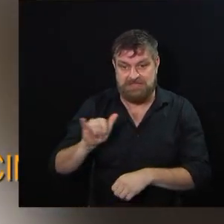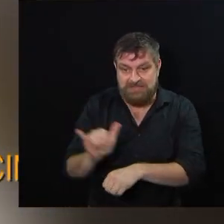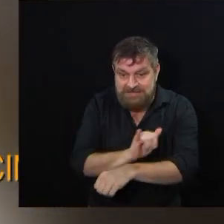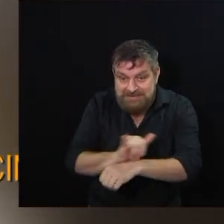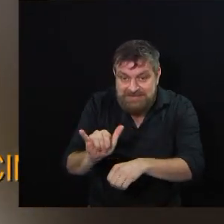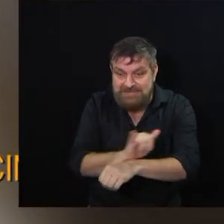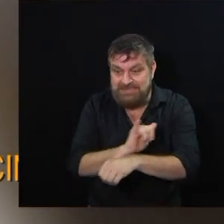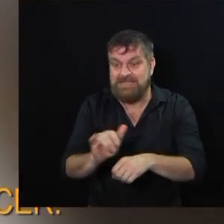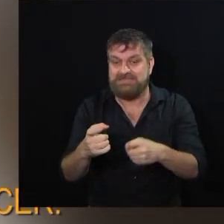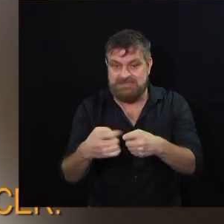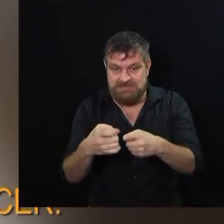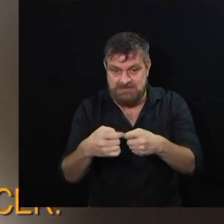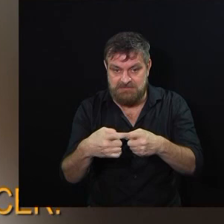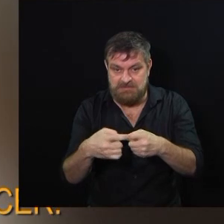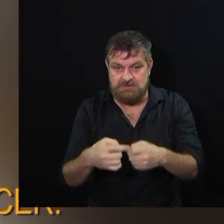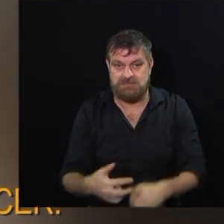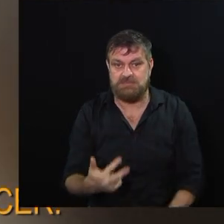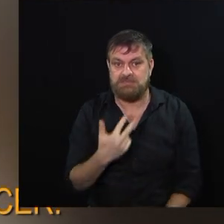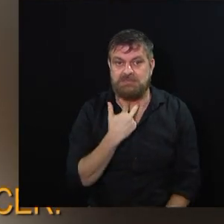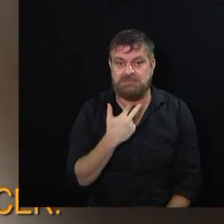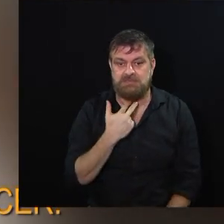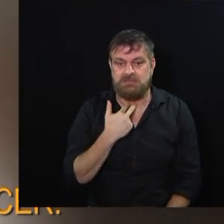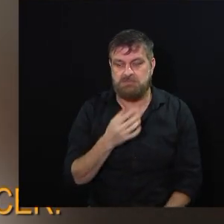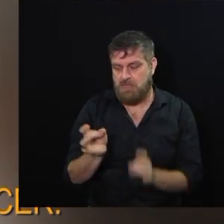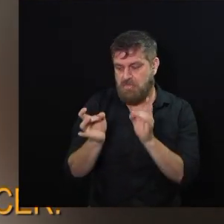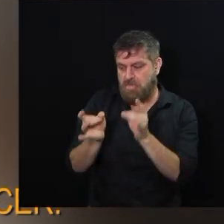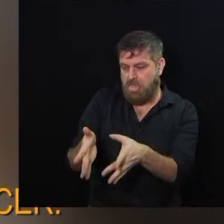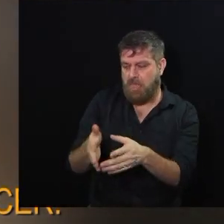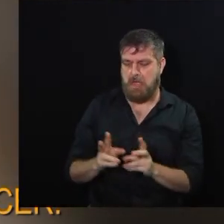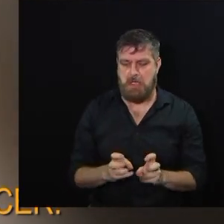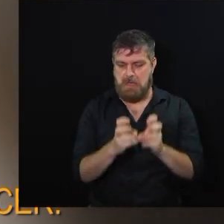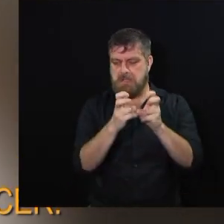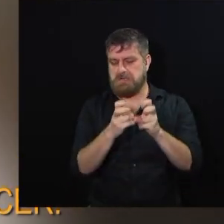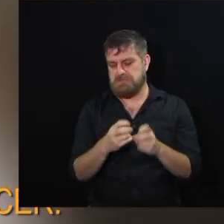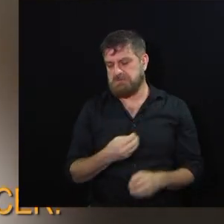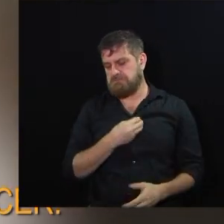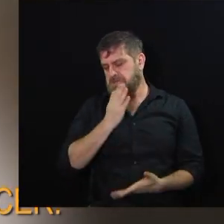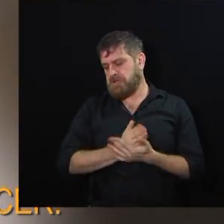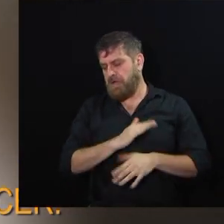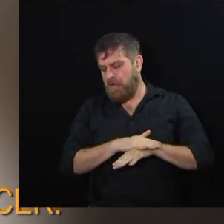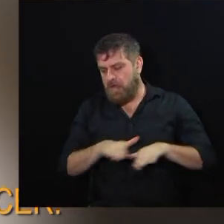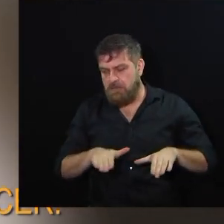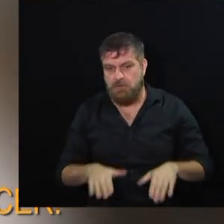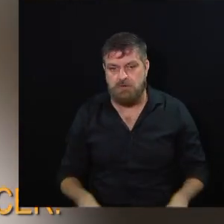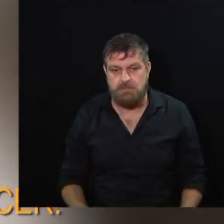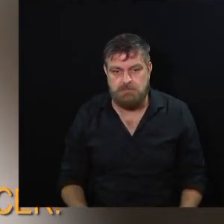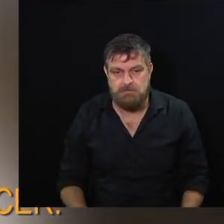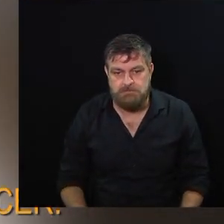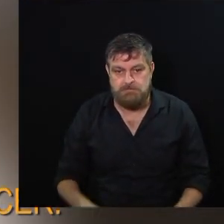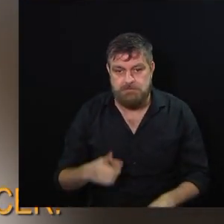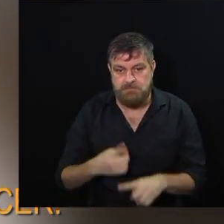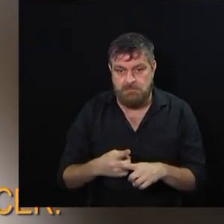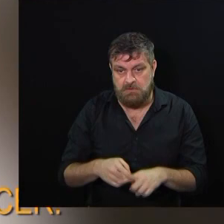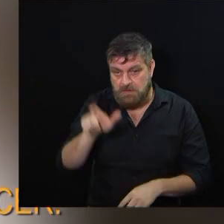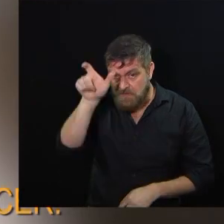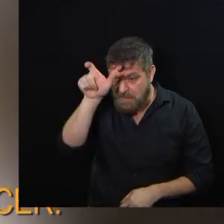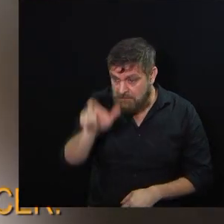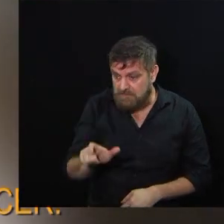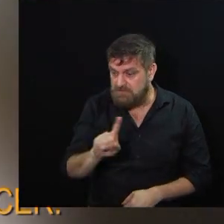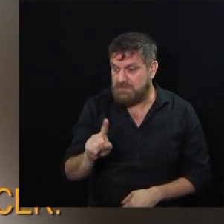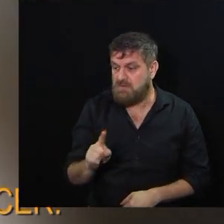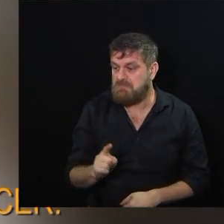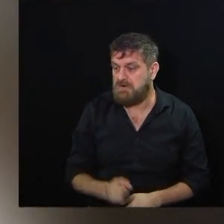não pode jogar o pó, falar acabou. Porque só com o pó você está se retendo. Você não pode ser que